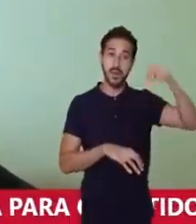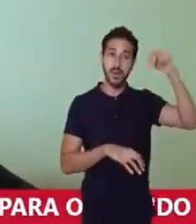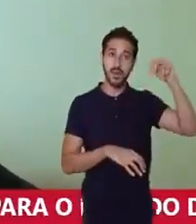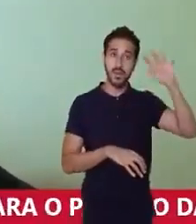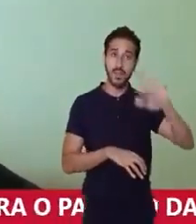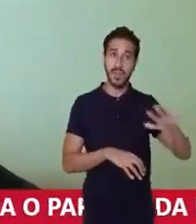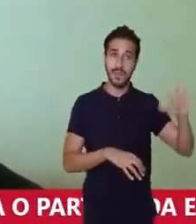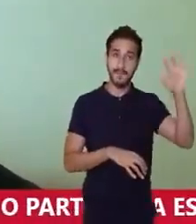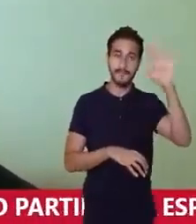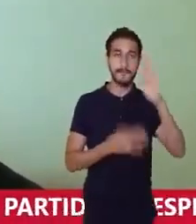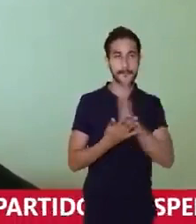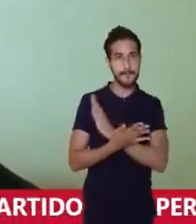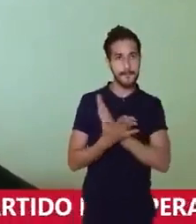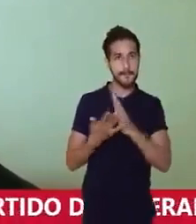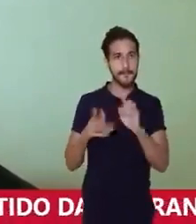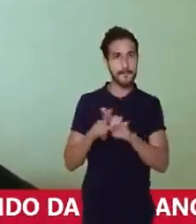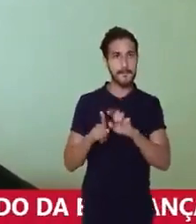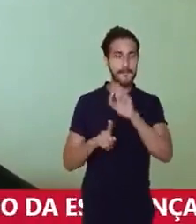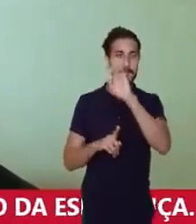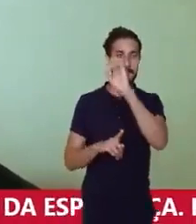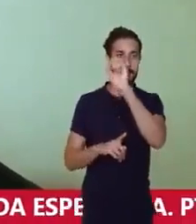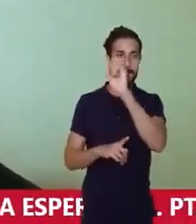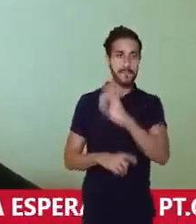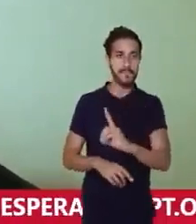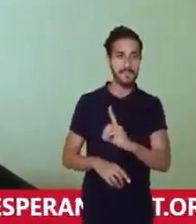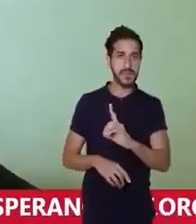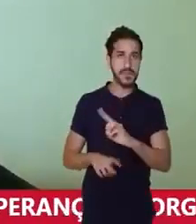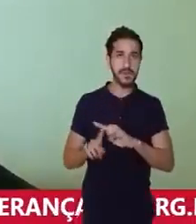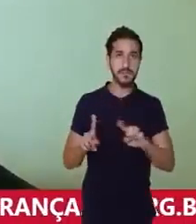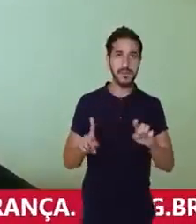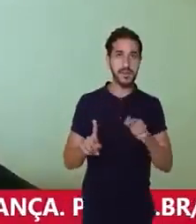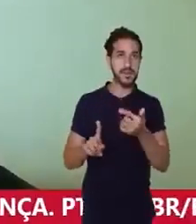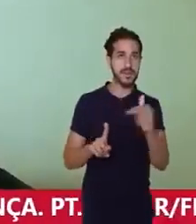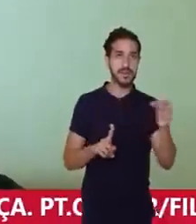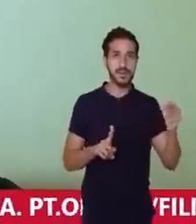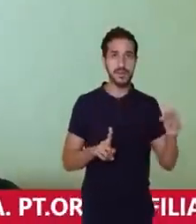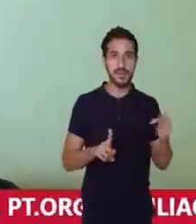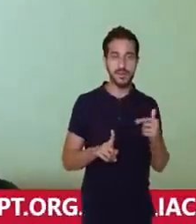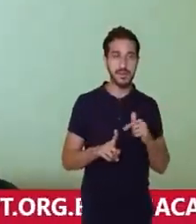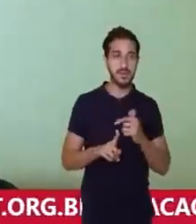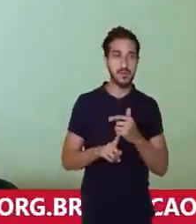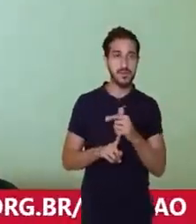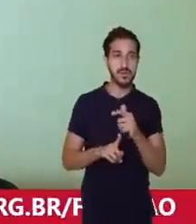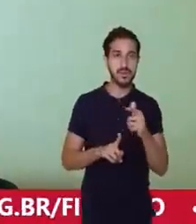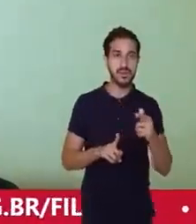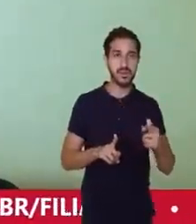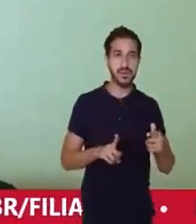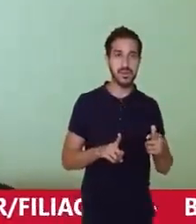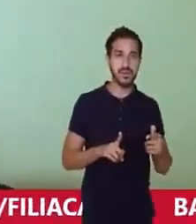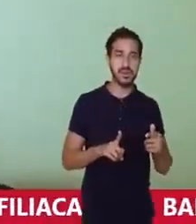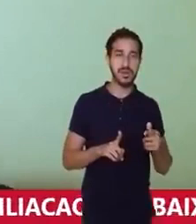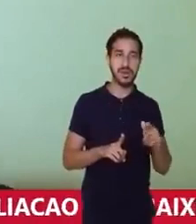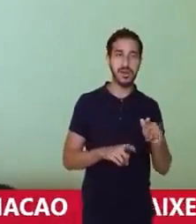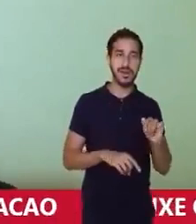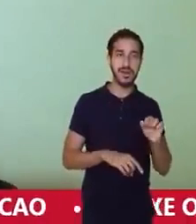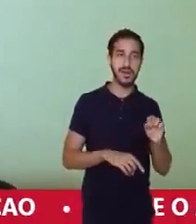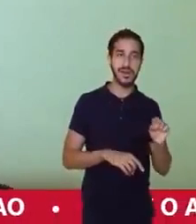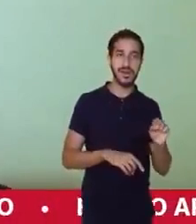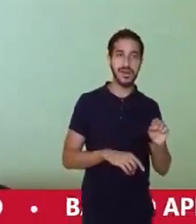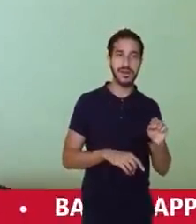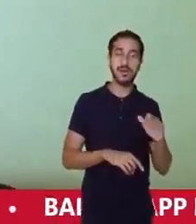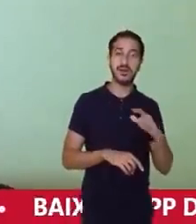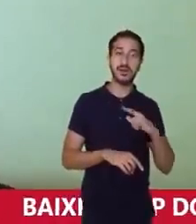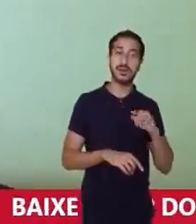Nordeste e algumas também no Sudeste. Só que não tinha gás suficiente.